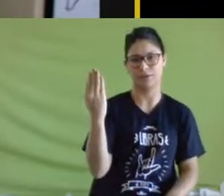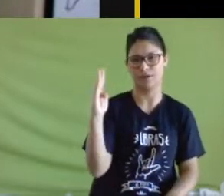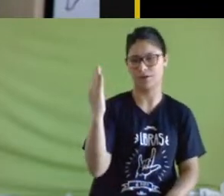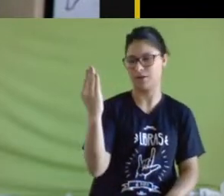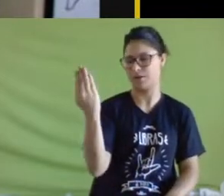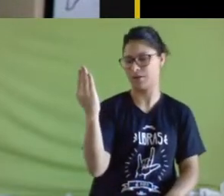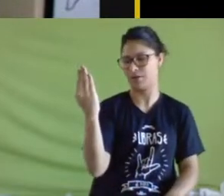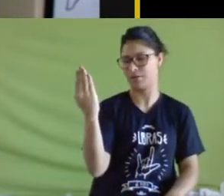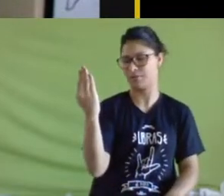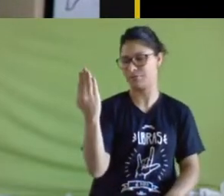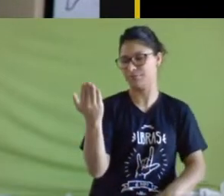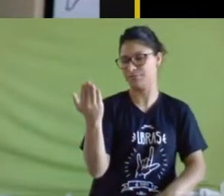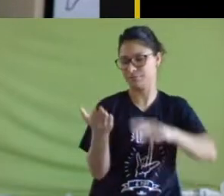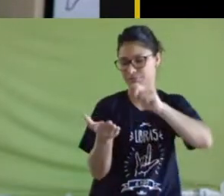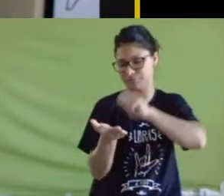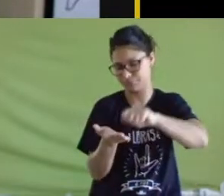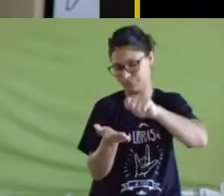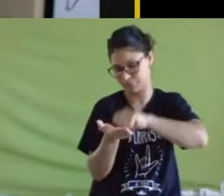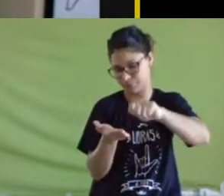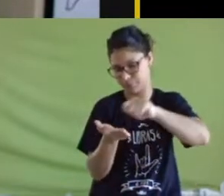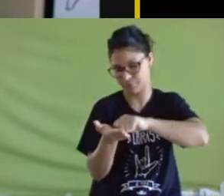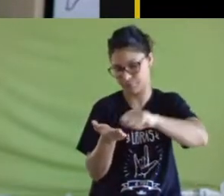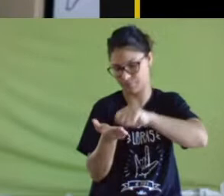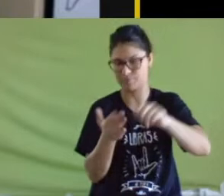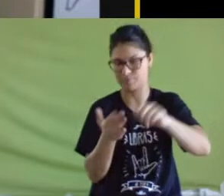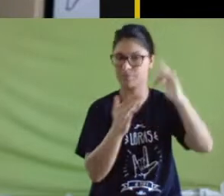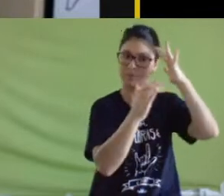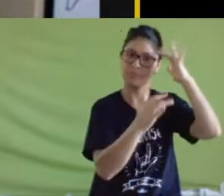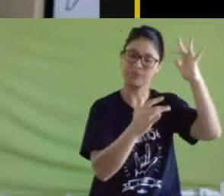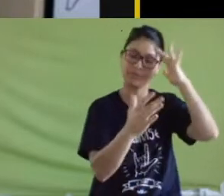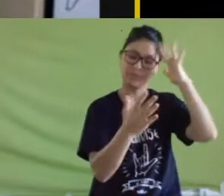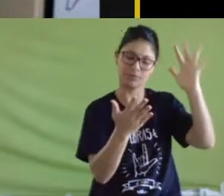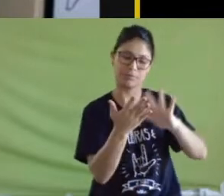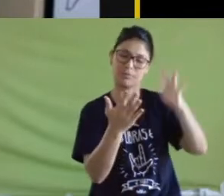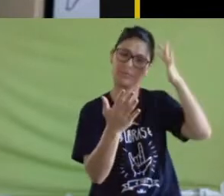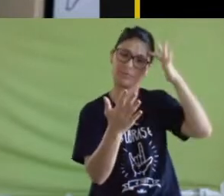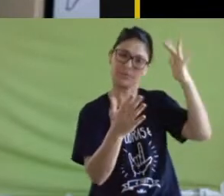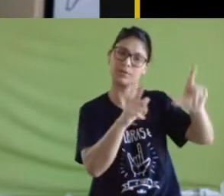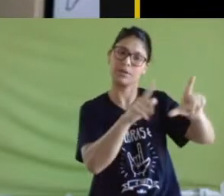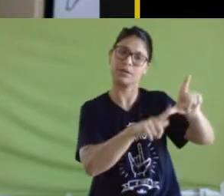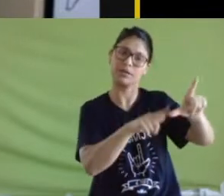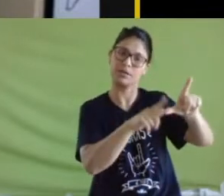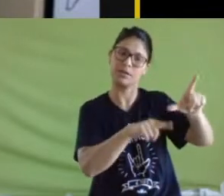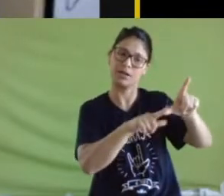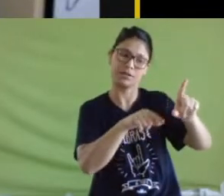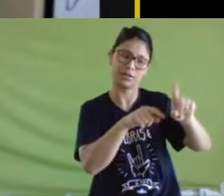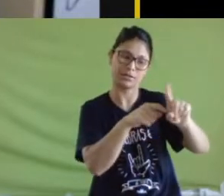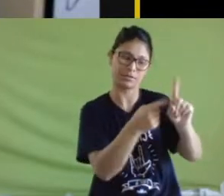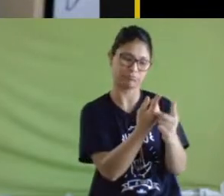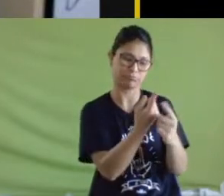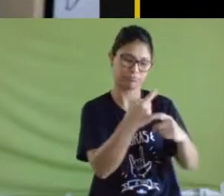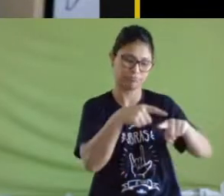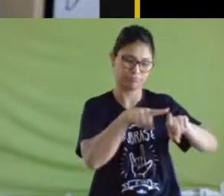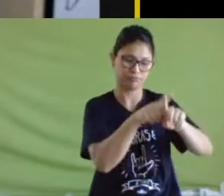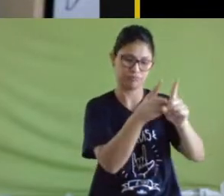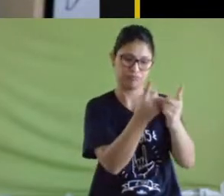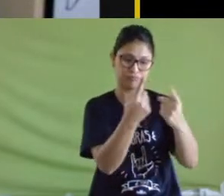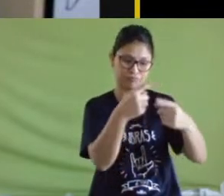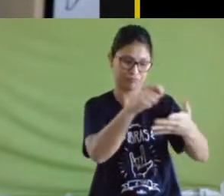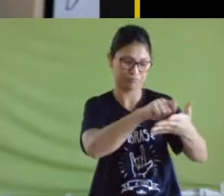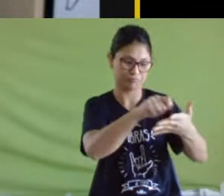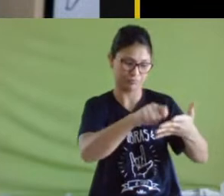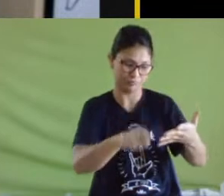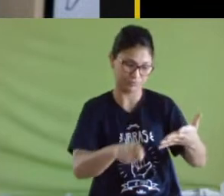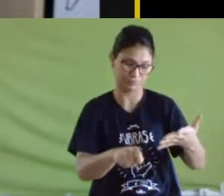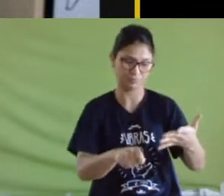as quais se escreve. As imagens são as letras traçadas nelas. Então, a ideia de que sempre que